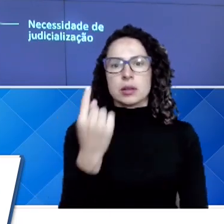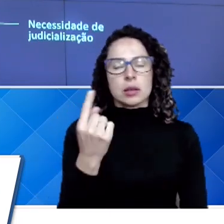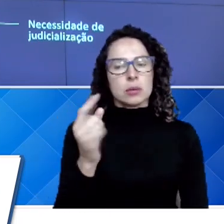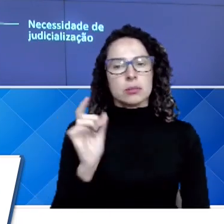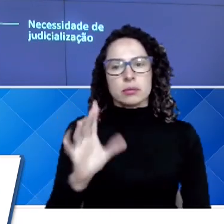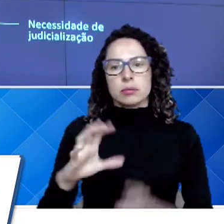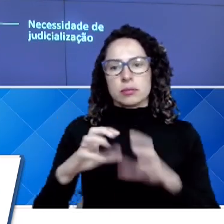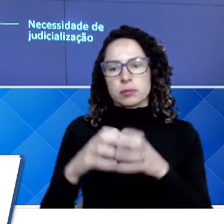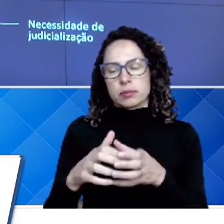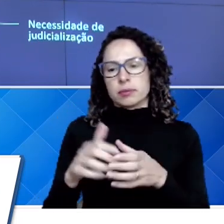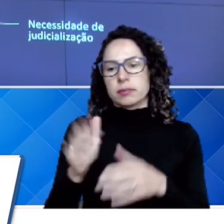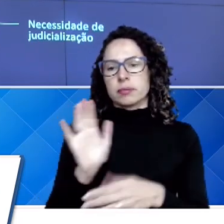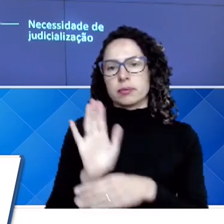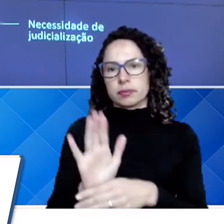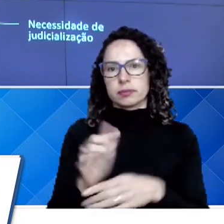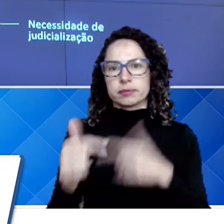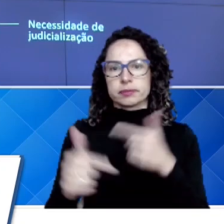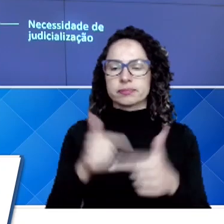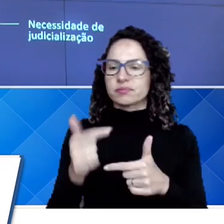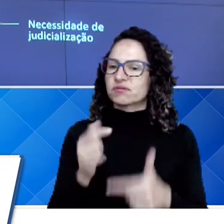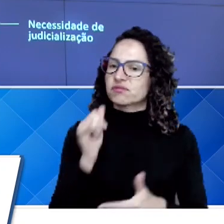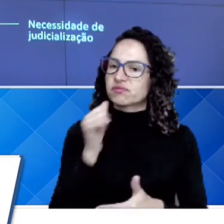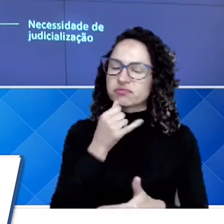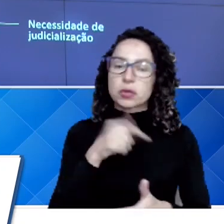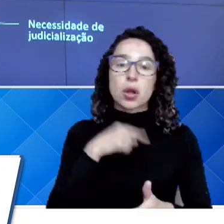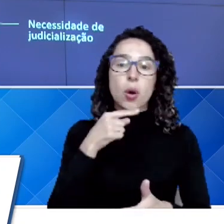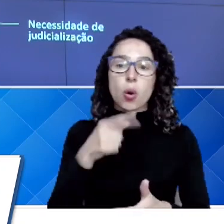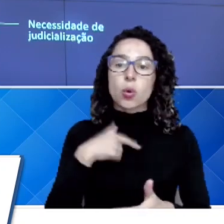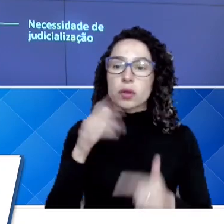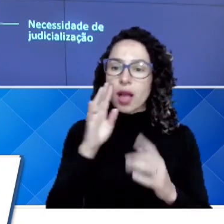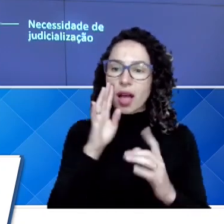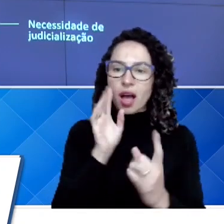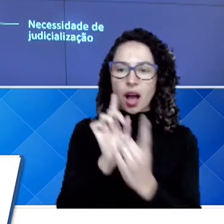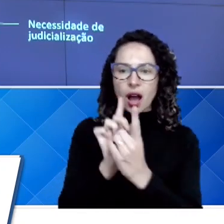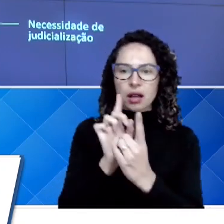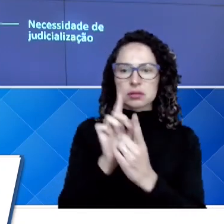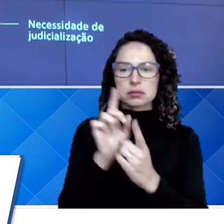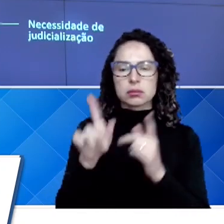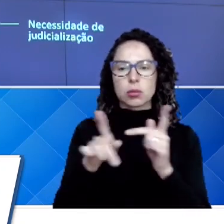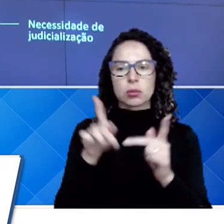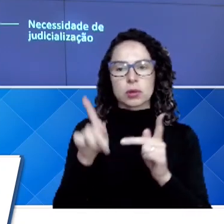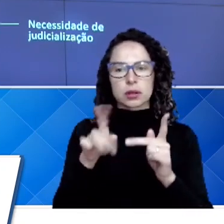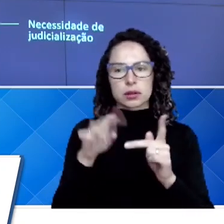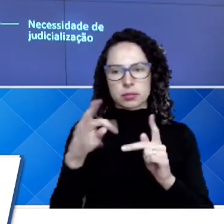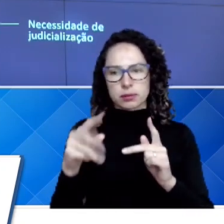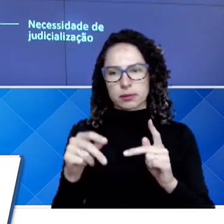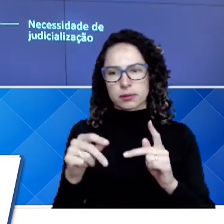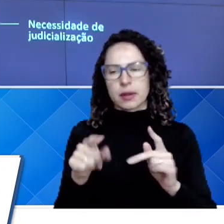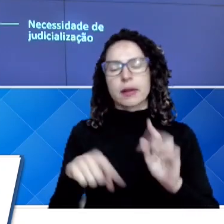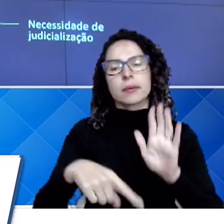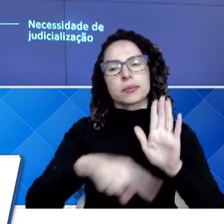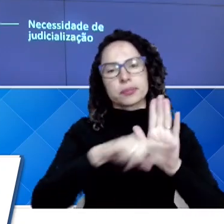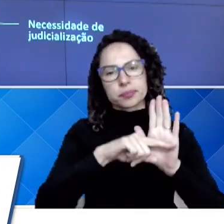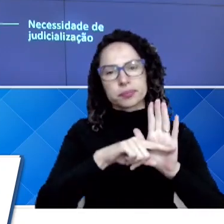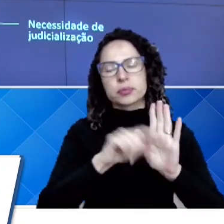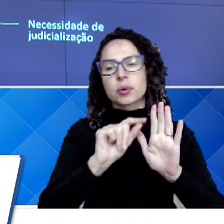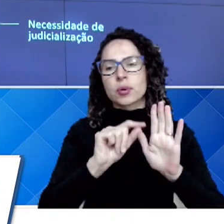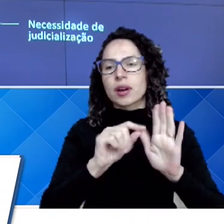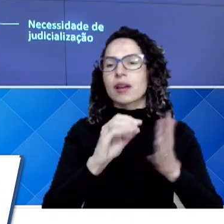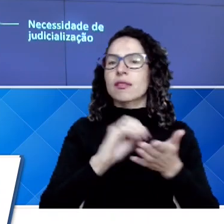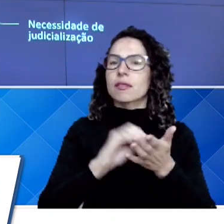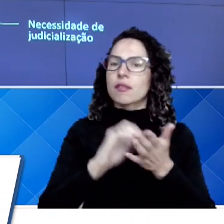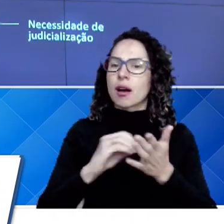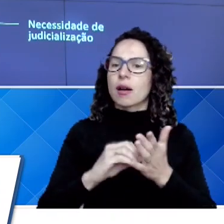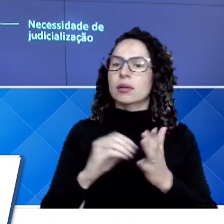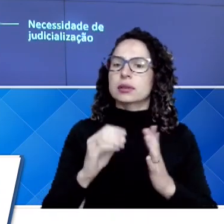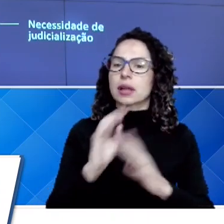que, infelizmente, não consegue atender a população. Outro ponto, negativa de atendimento pela rede privada de saúde.